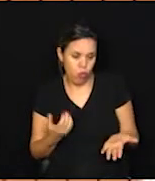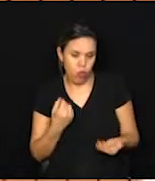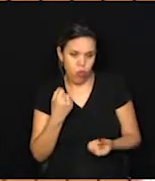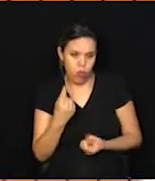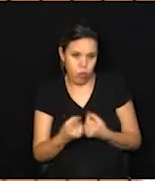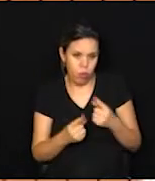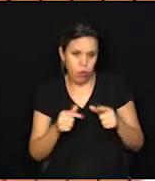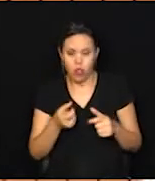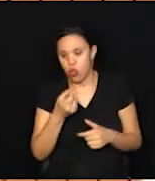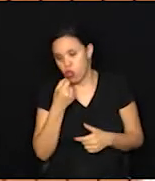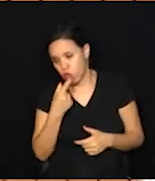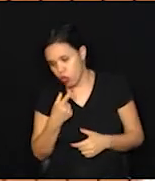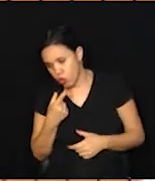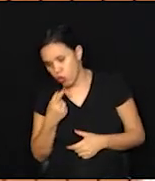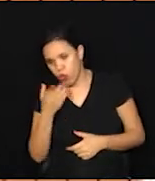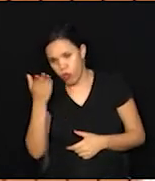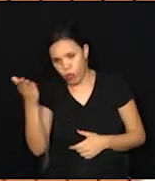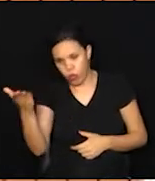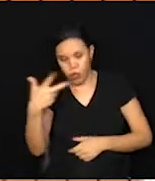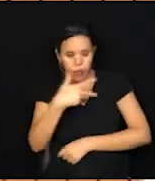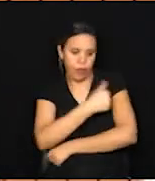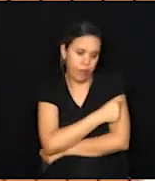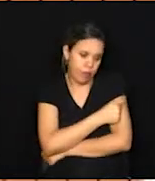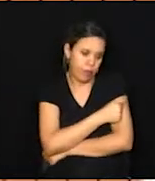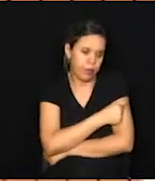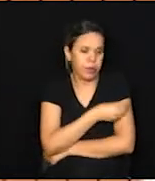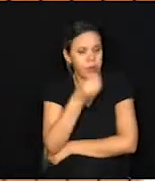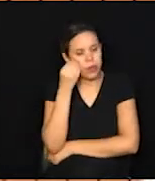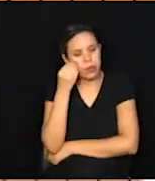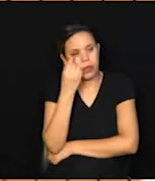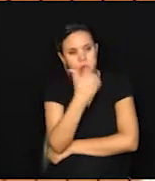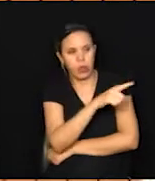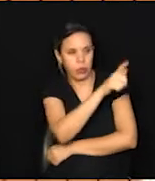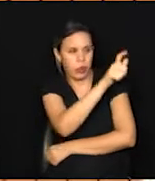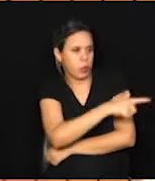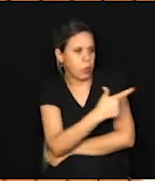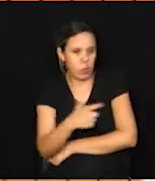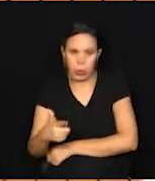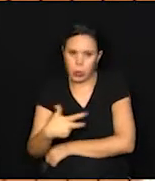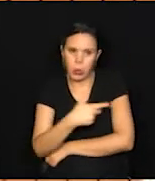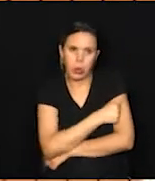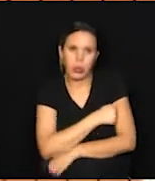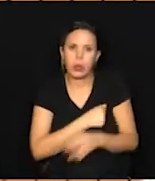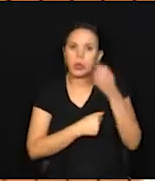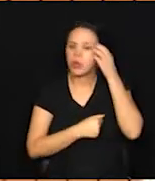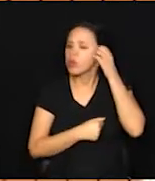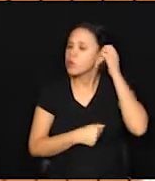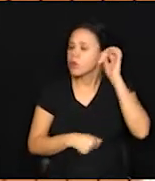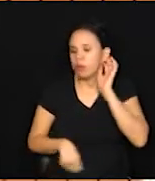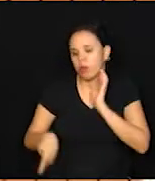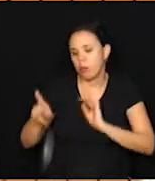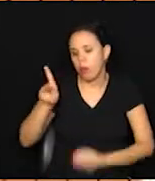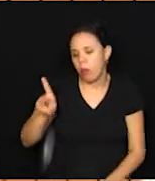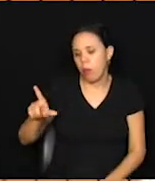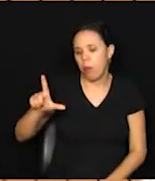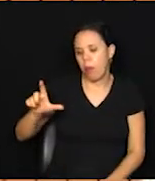tomam medicamento, no seu caso foi a vacina, e outros não tomam. Então, toma aí o placebo, né?